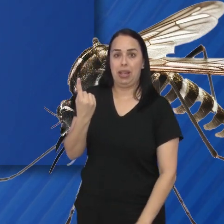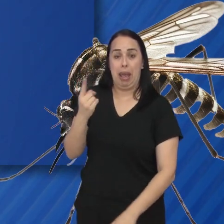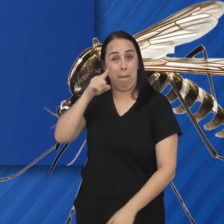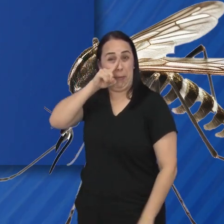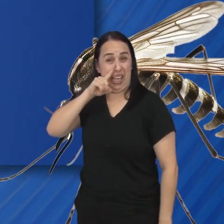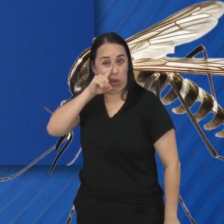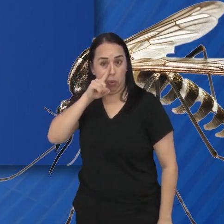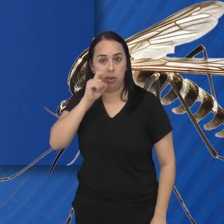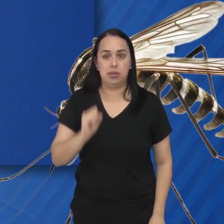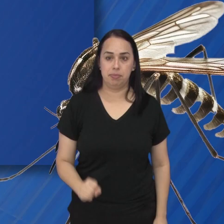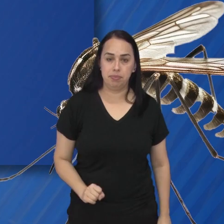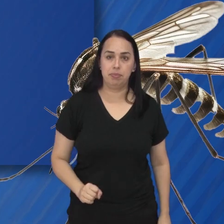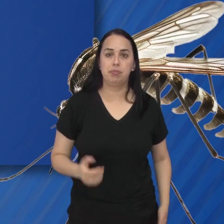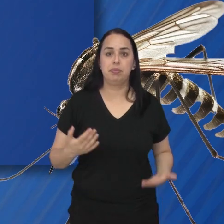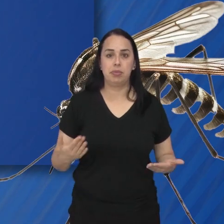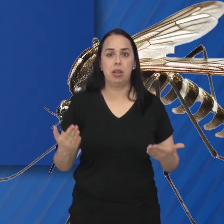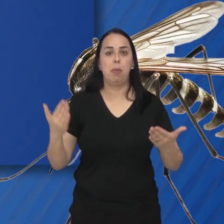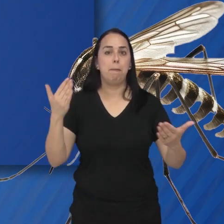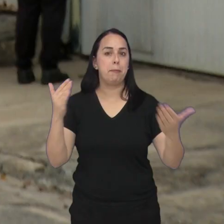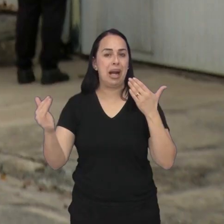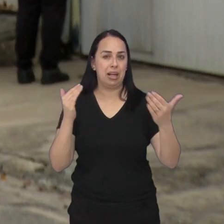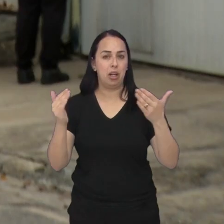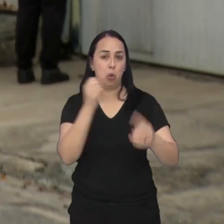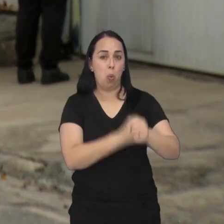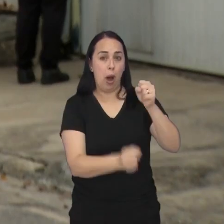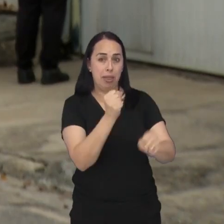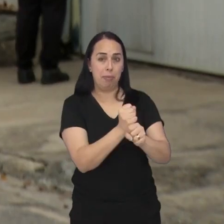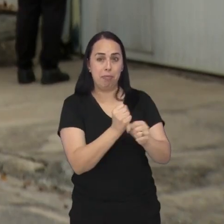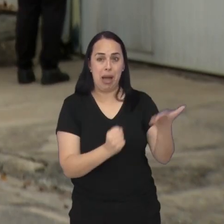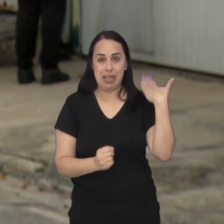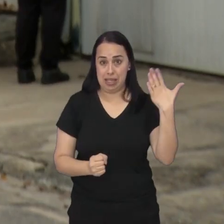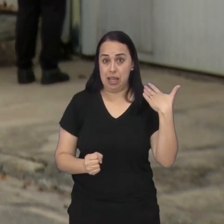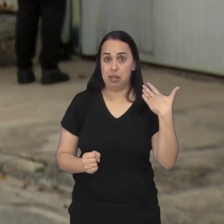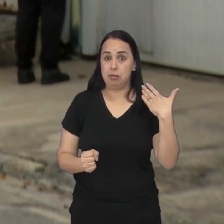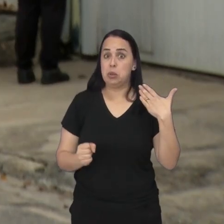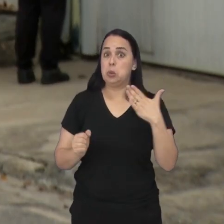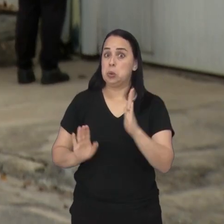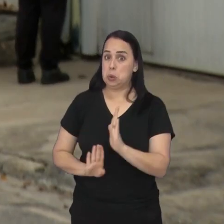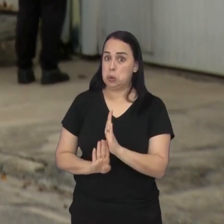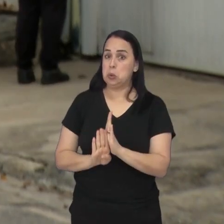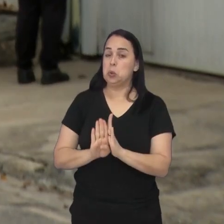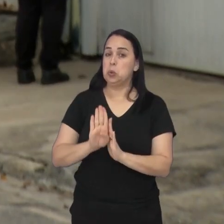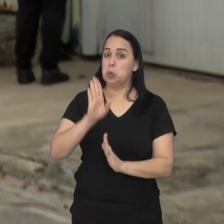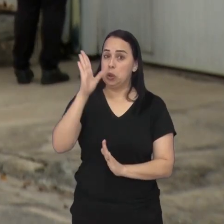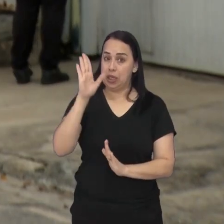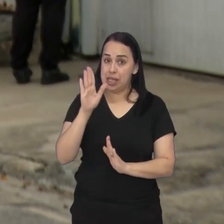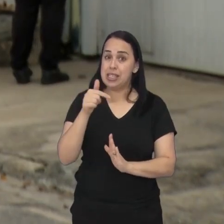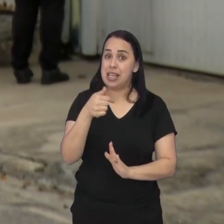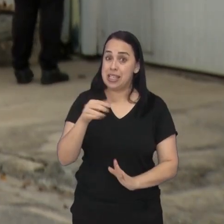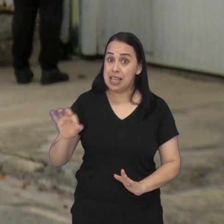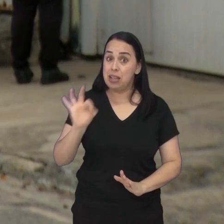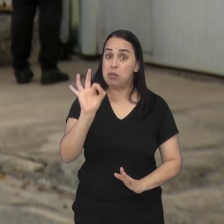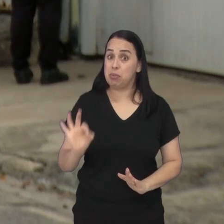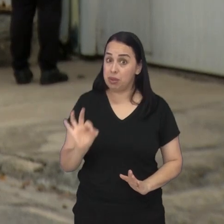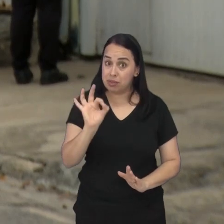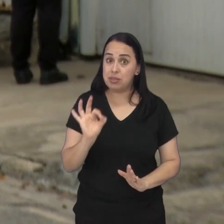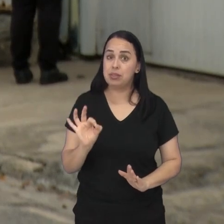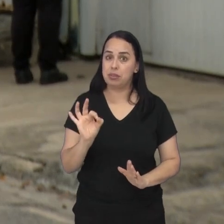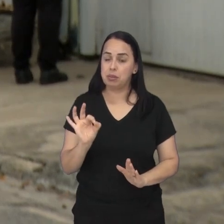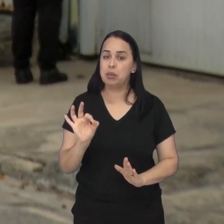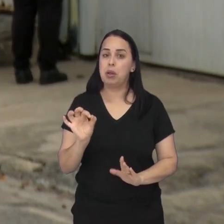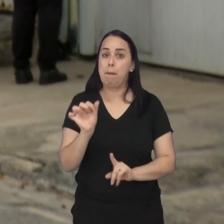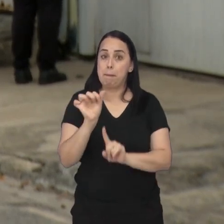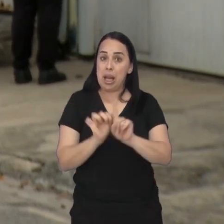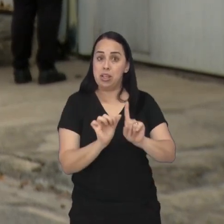de alerta e uma classificada como risco. No comparativo com a ADL do mesmo período do ano passado, o índice de Bretot teve um aumento